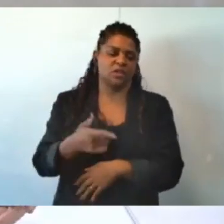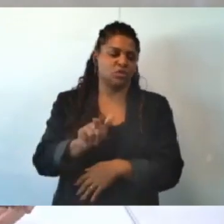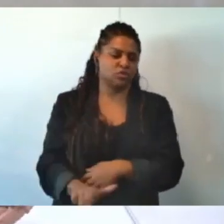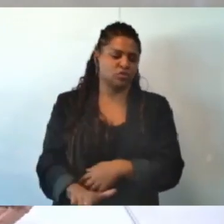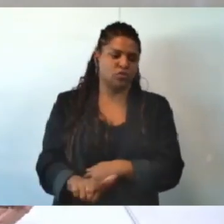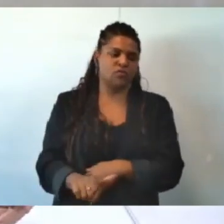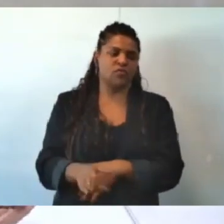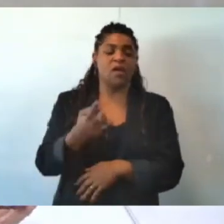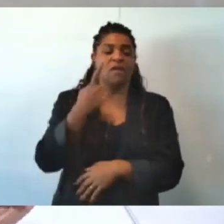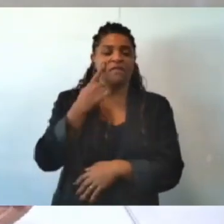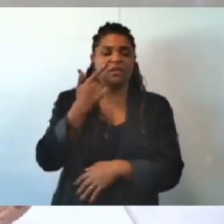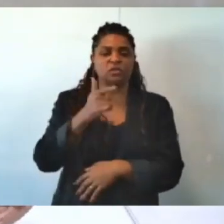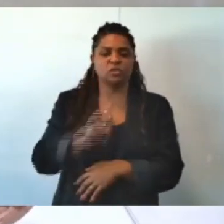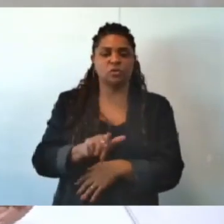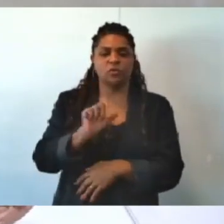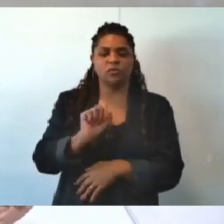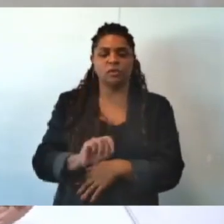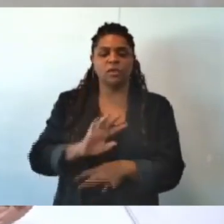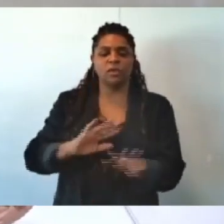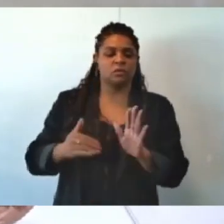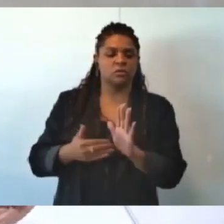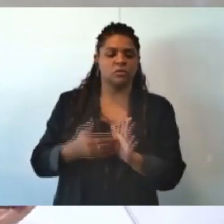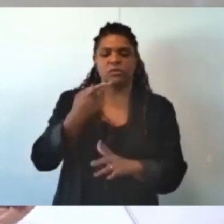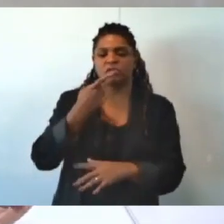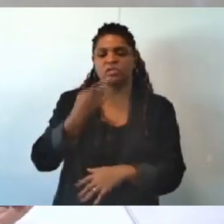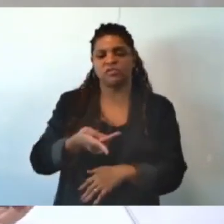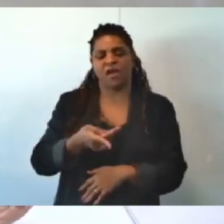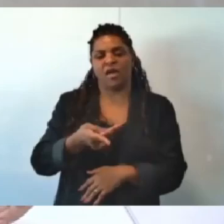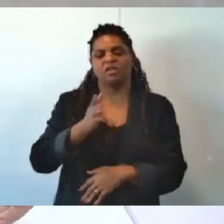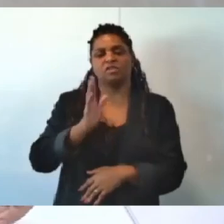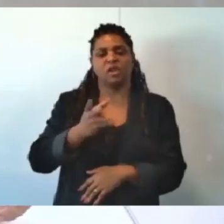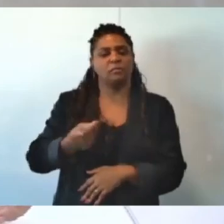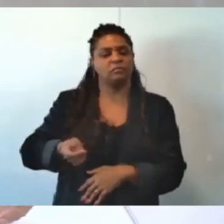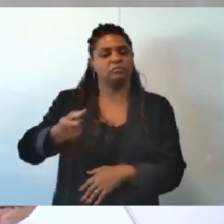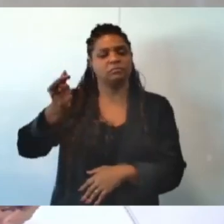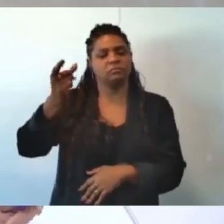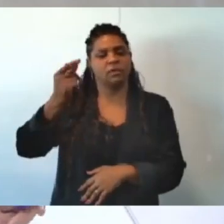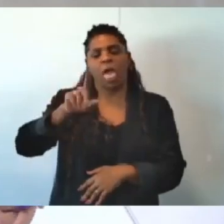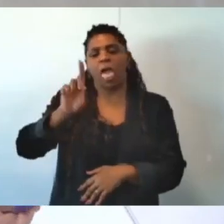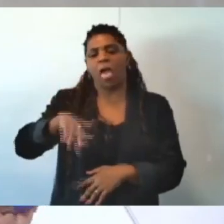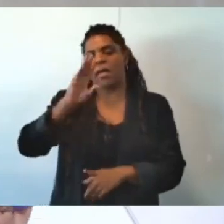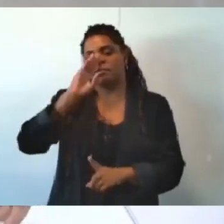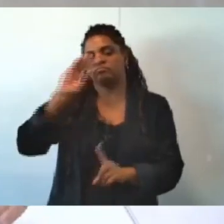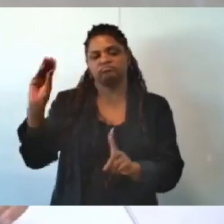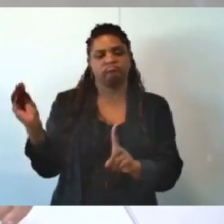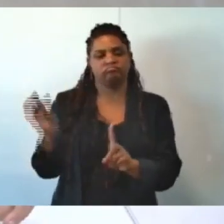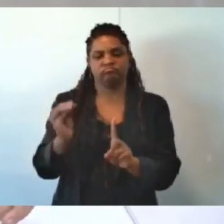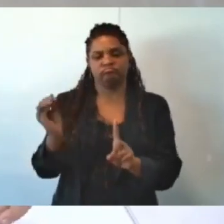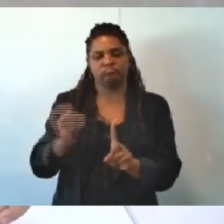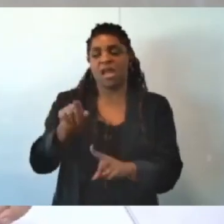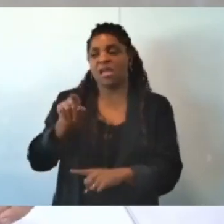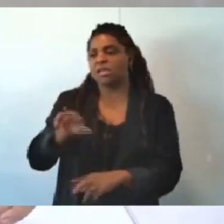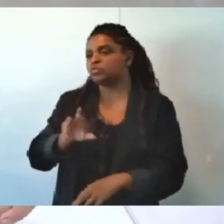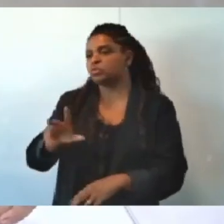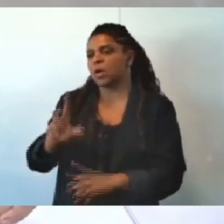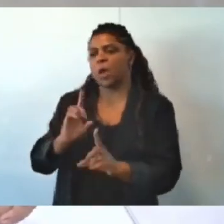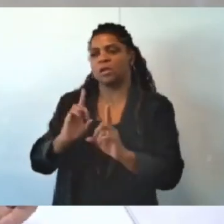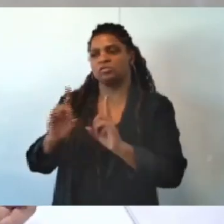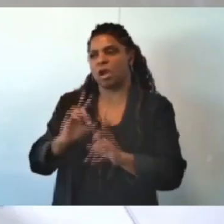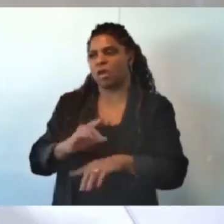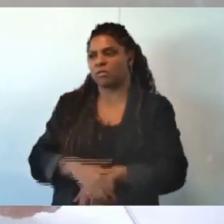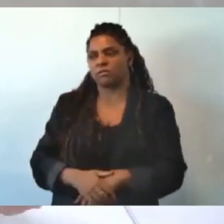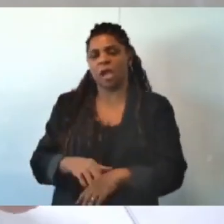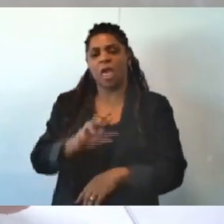tempo. É um total descaso. Isso não é diálogo. Isso não é caminhar junto, nem construir